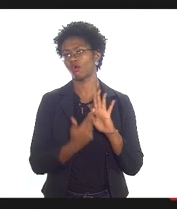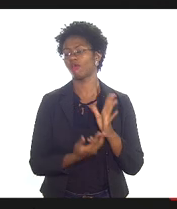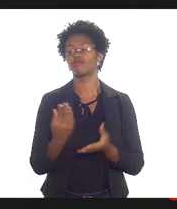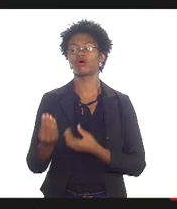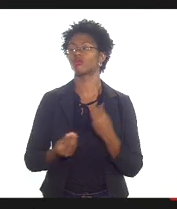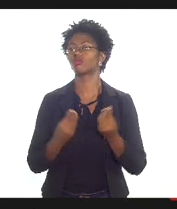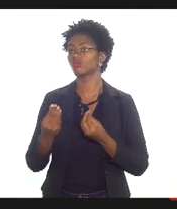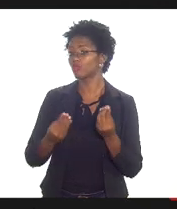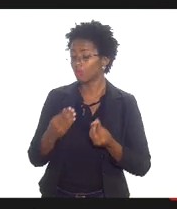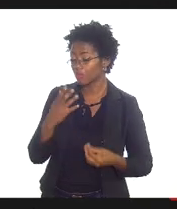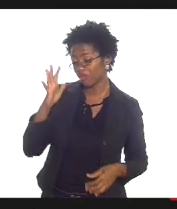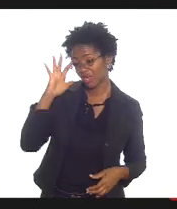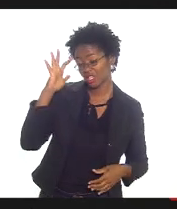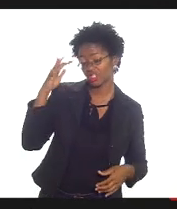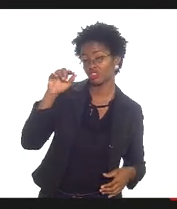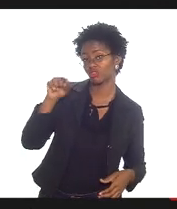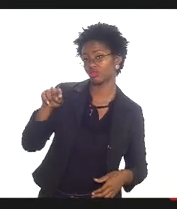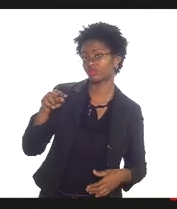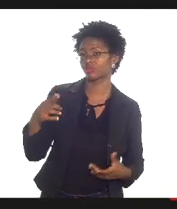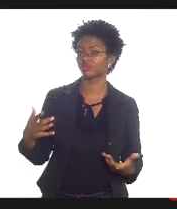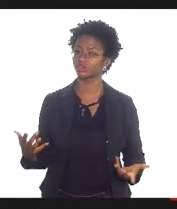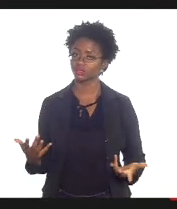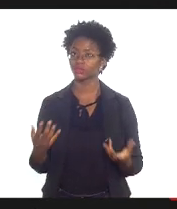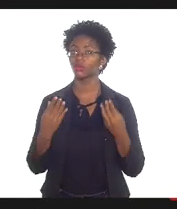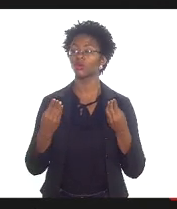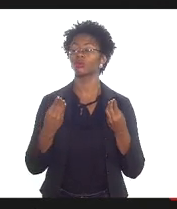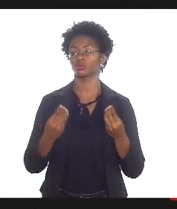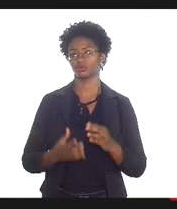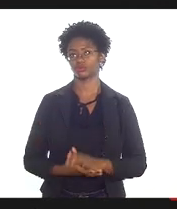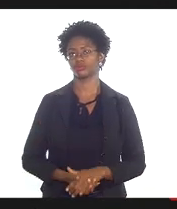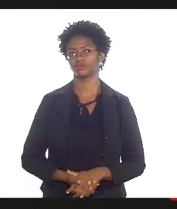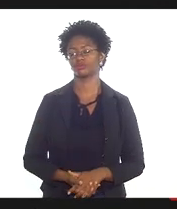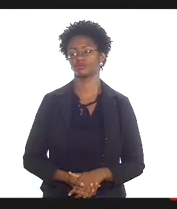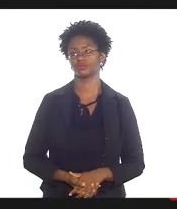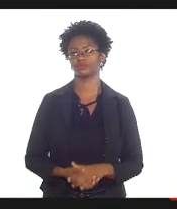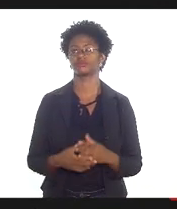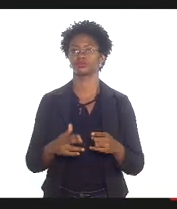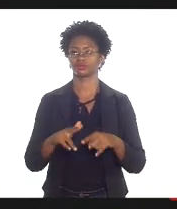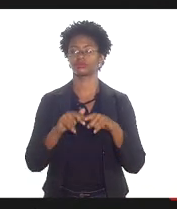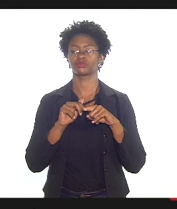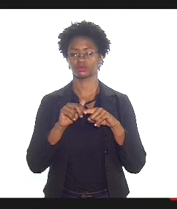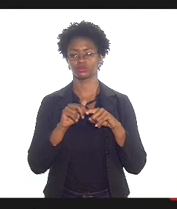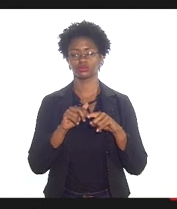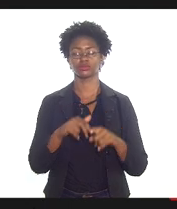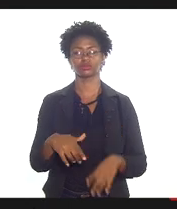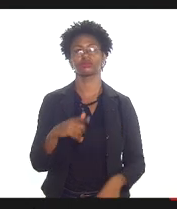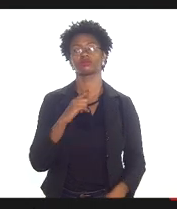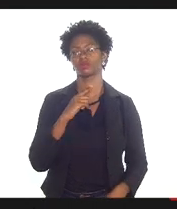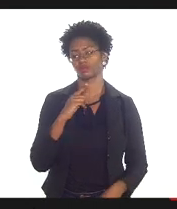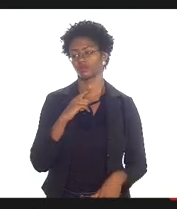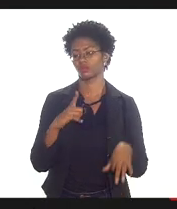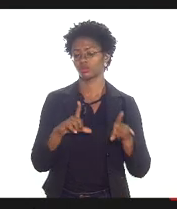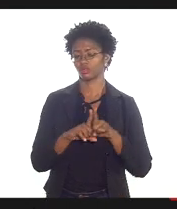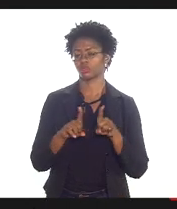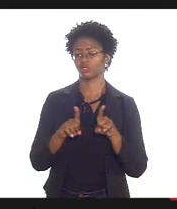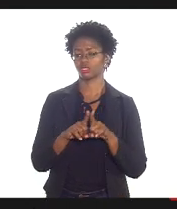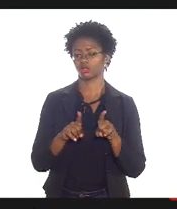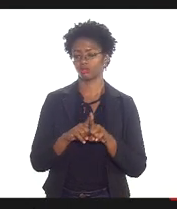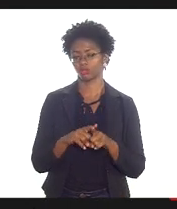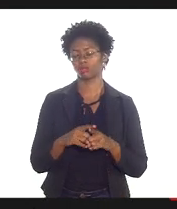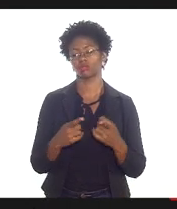ser tratado? Não é isso? Porque, afinal de contas, é uma despesa que não